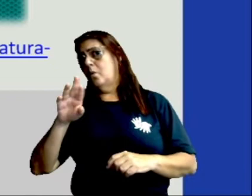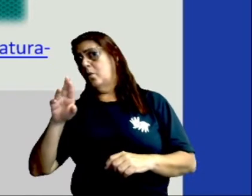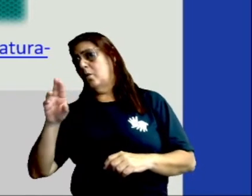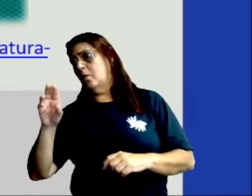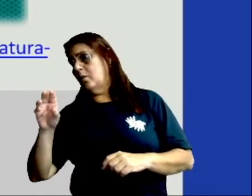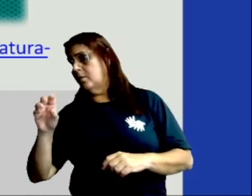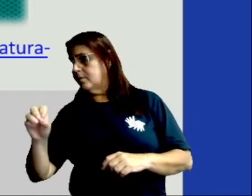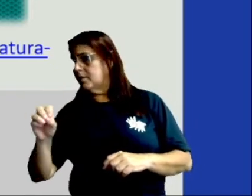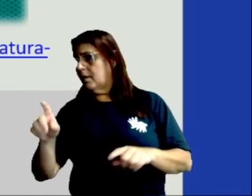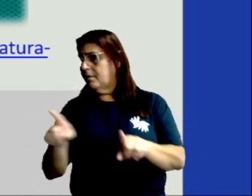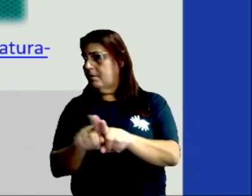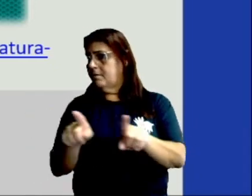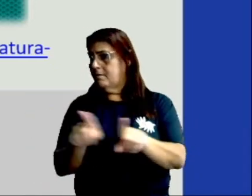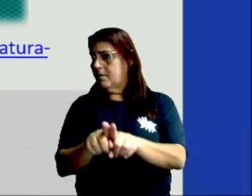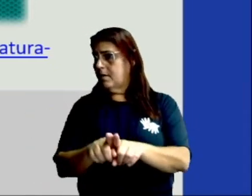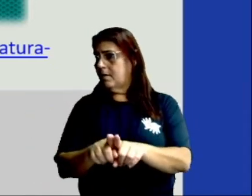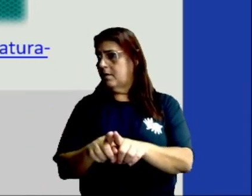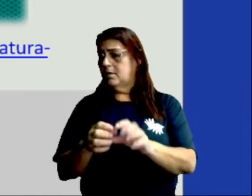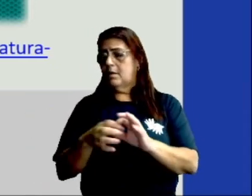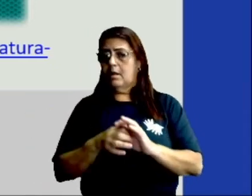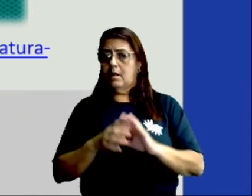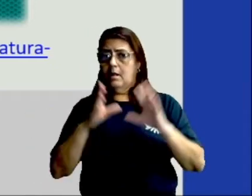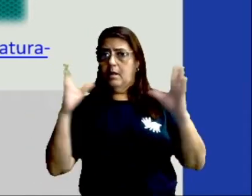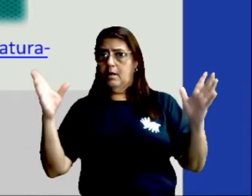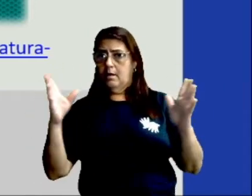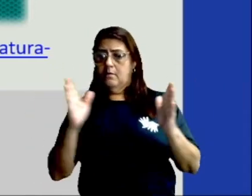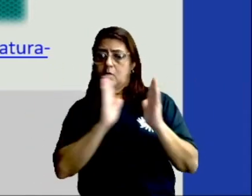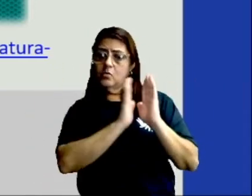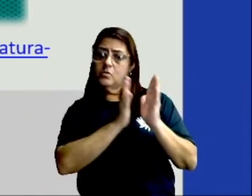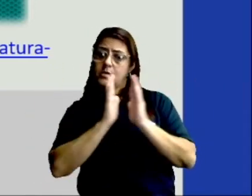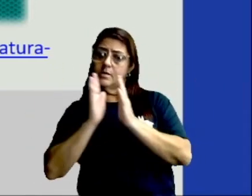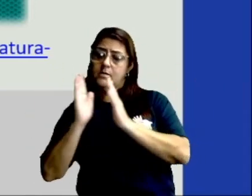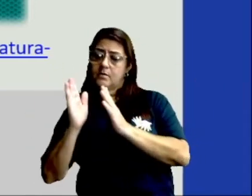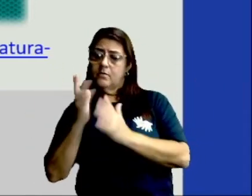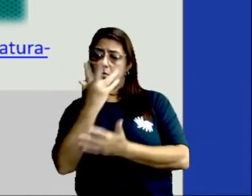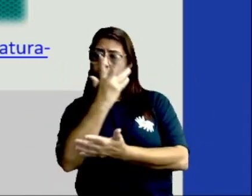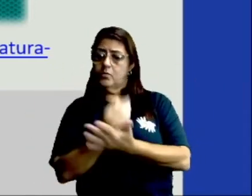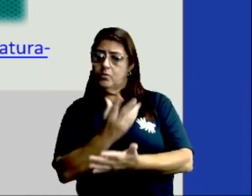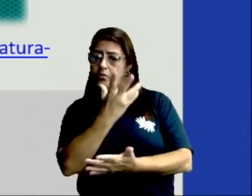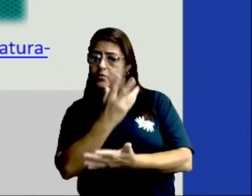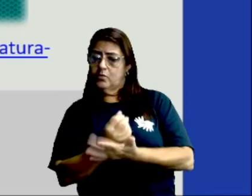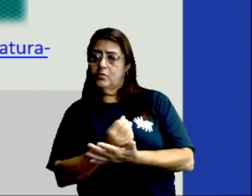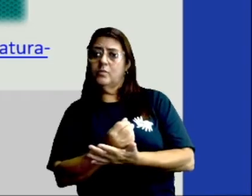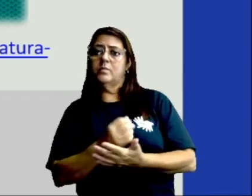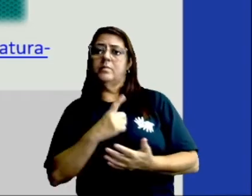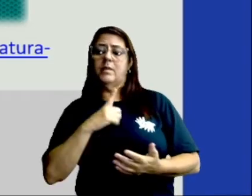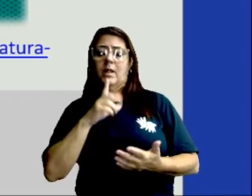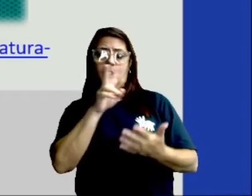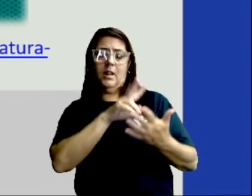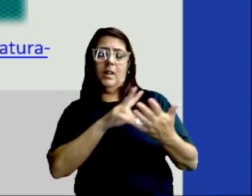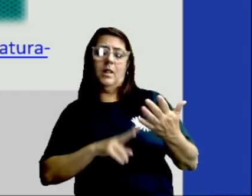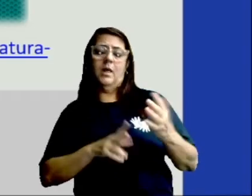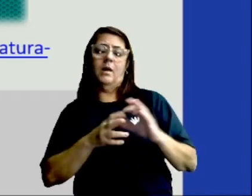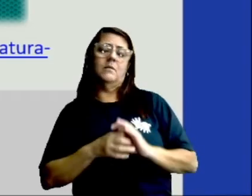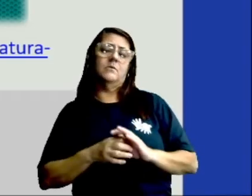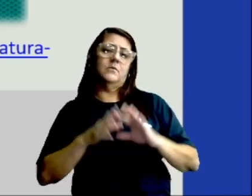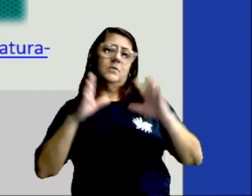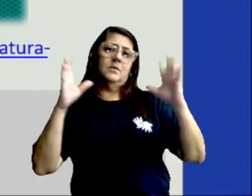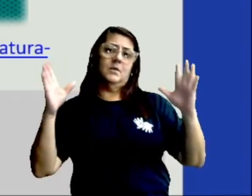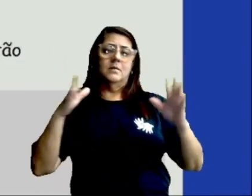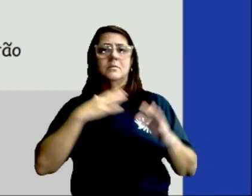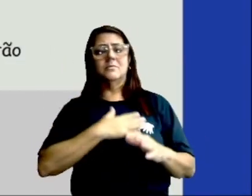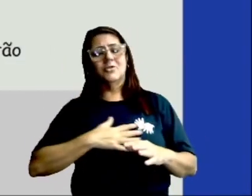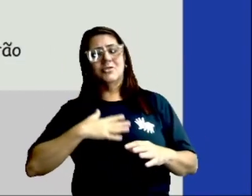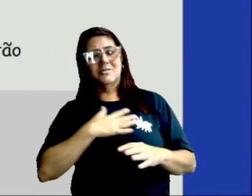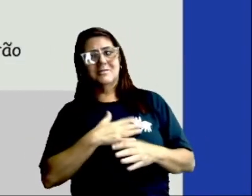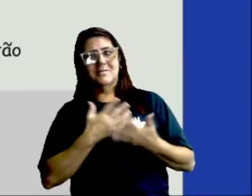vocês encontram outros títulos também disponíveis dessa coleção para baixar e ler à vontade, minha gente. Espero que vocês tenham